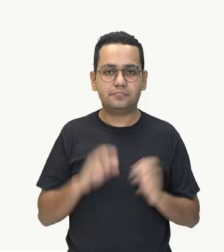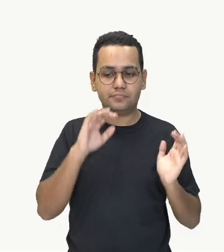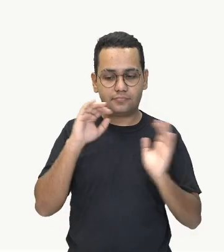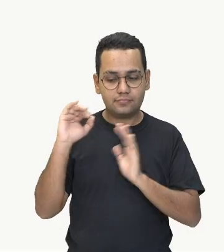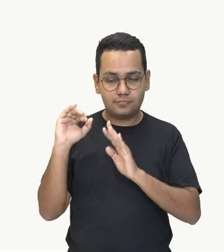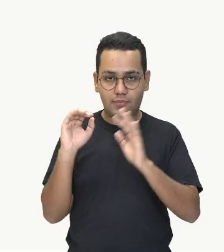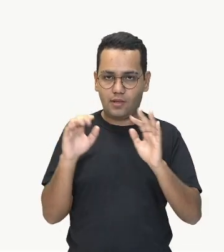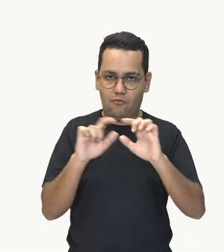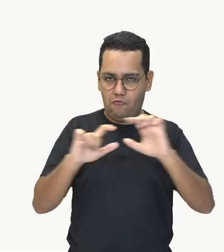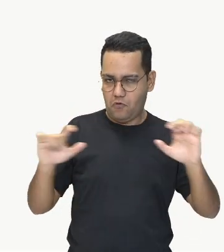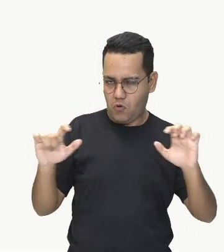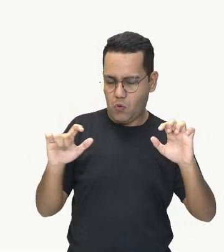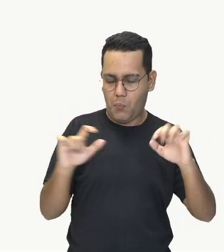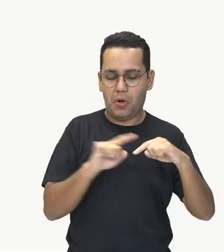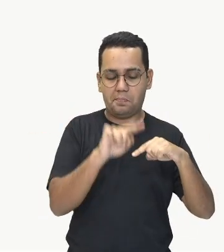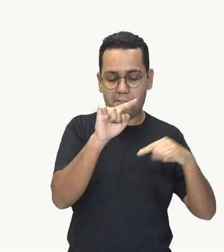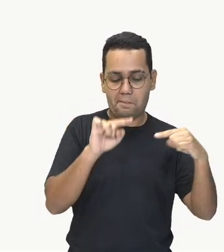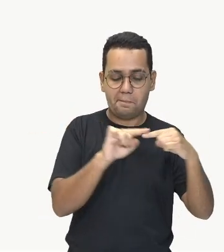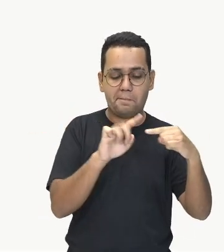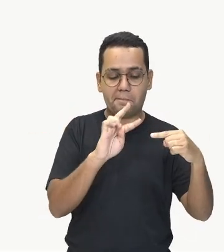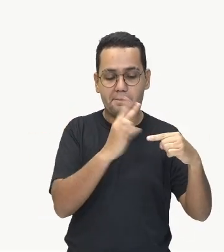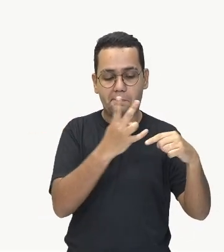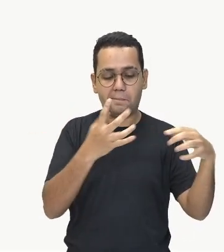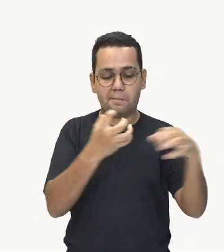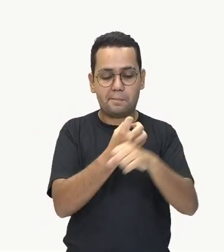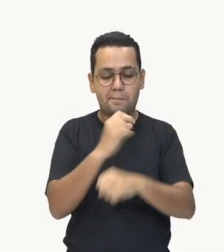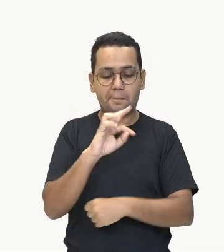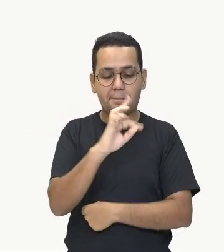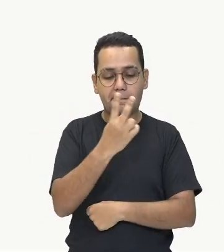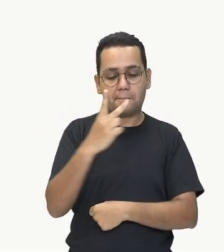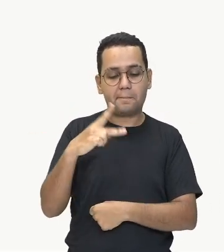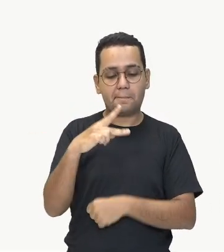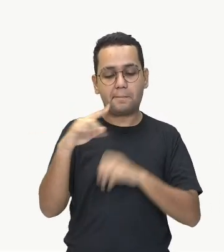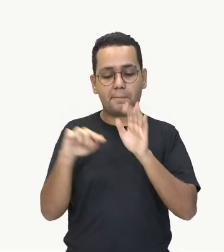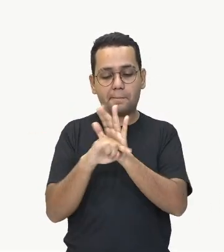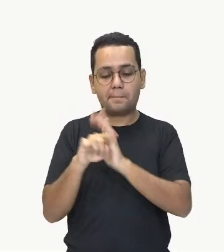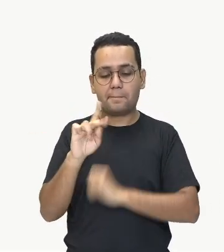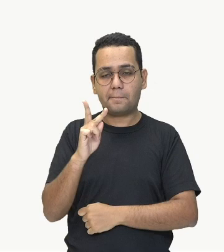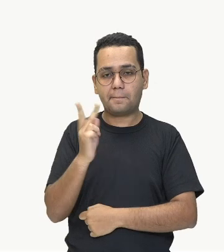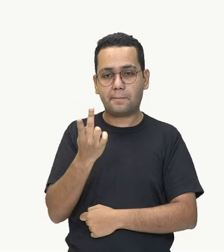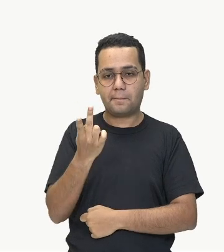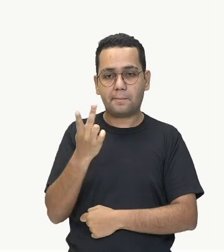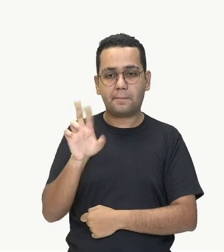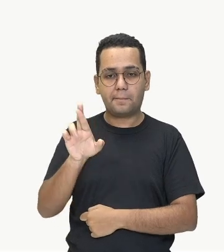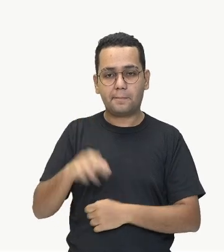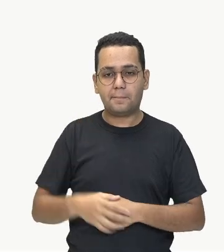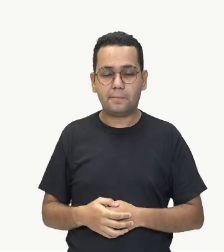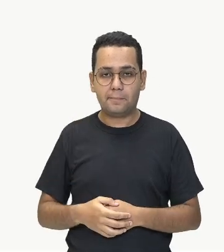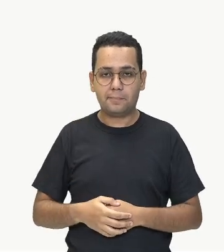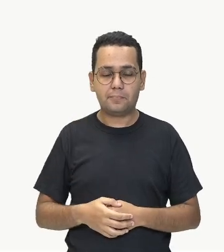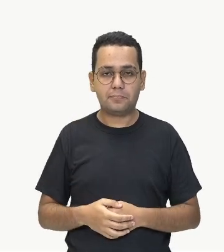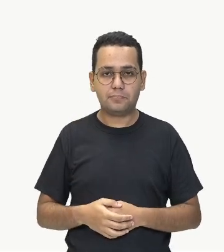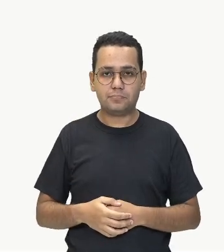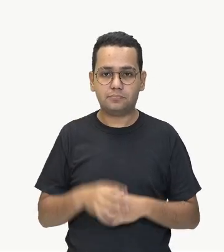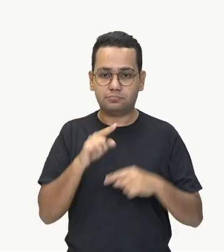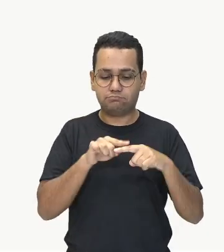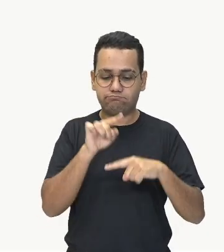do reagente dessa forma nós teremos o